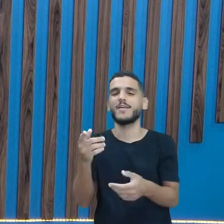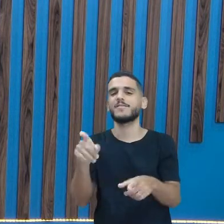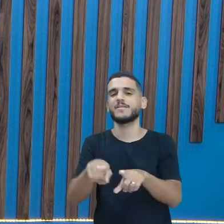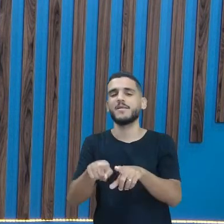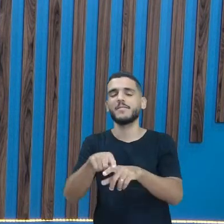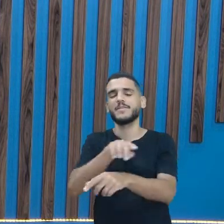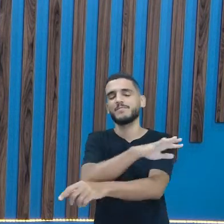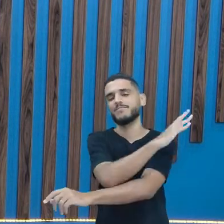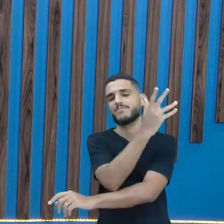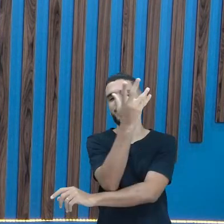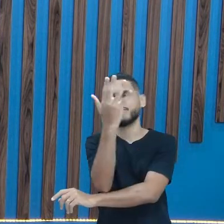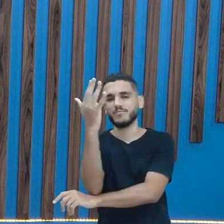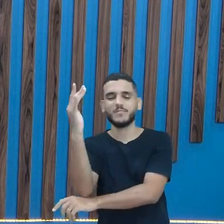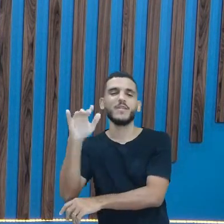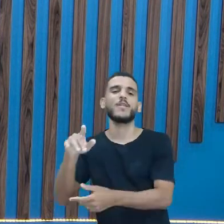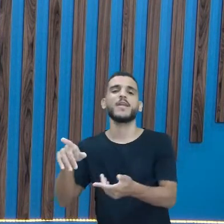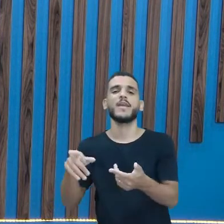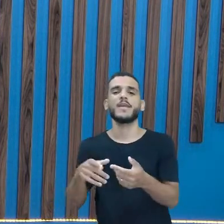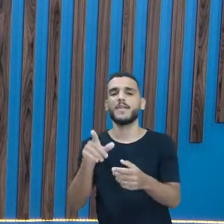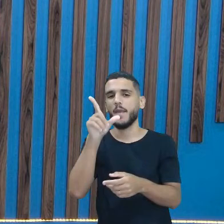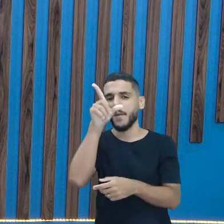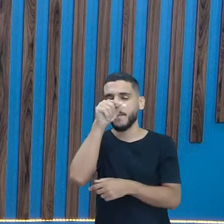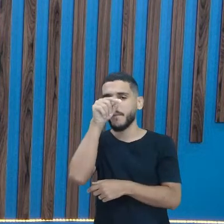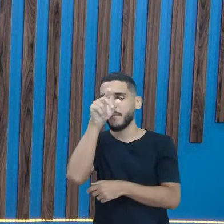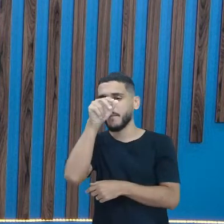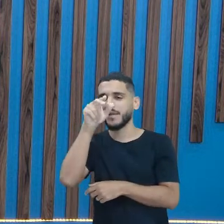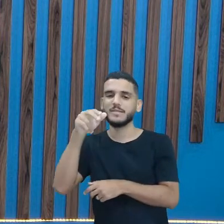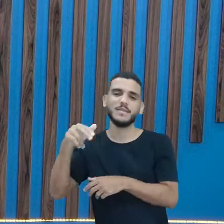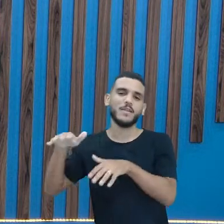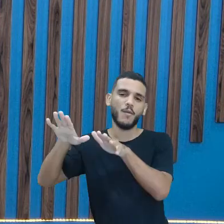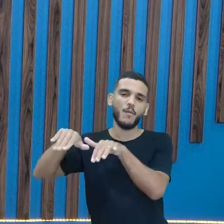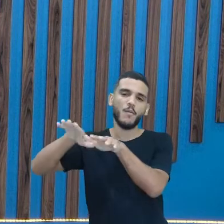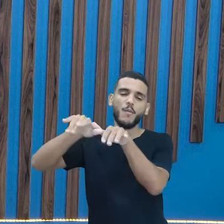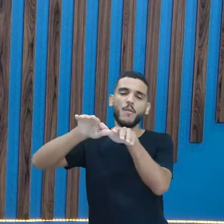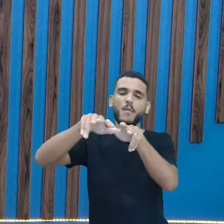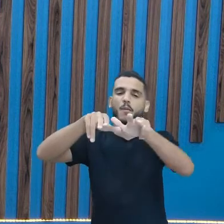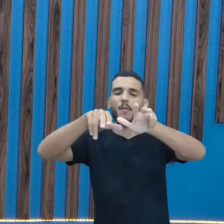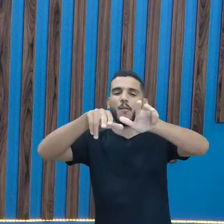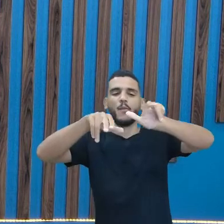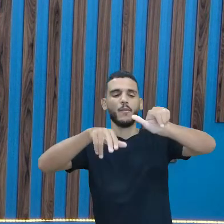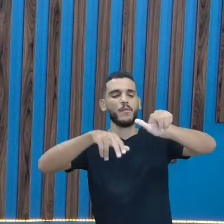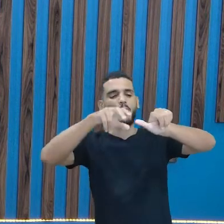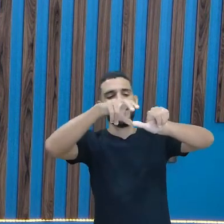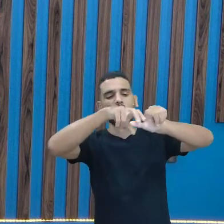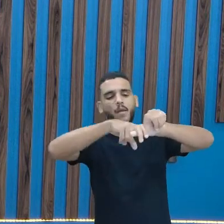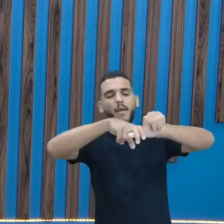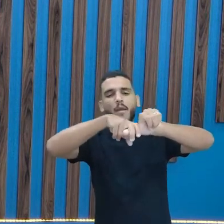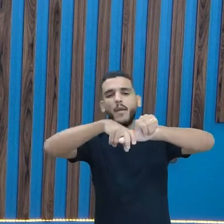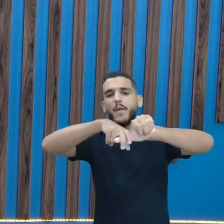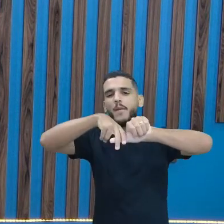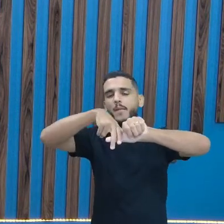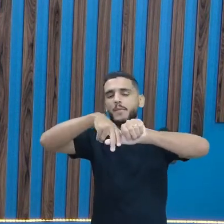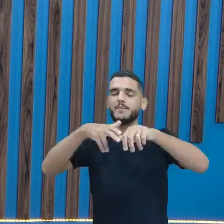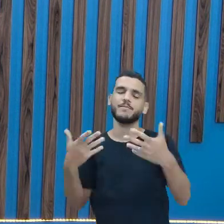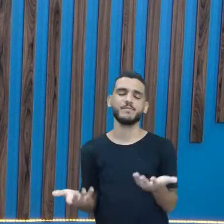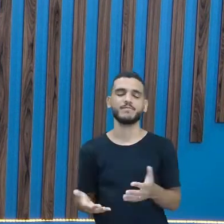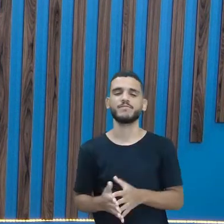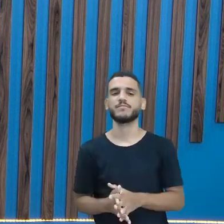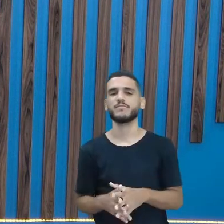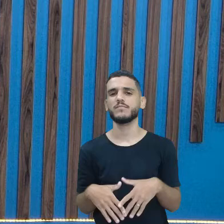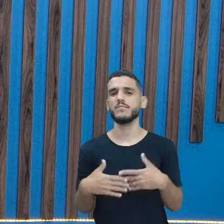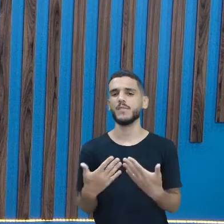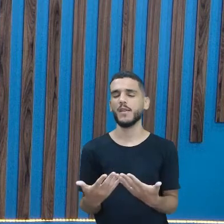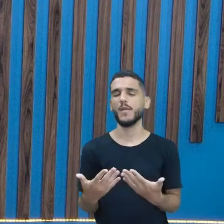ver os passarinhos pousando, né, nas janelas das pessoas e fazendo lá sua festa. Eu gosto de brincar dizendo que os passarinhos fazem